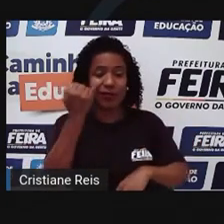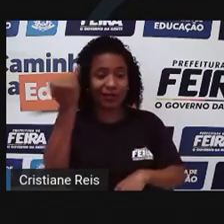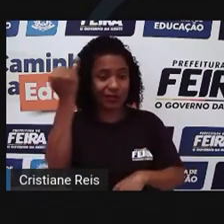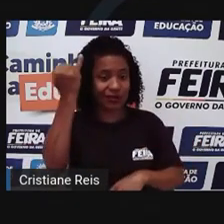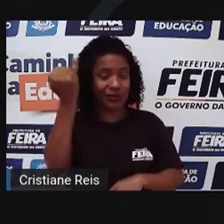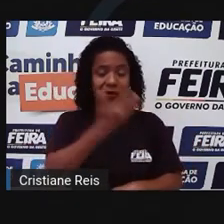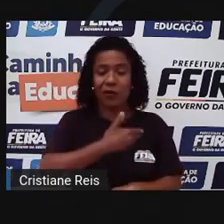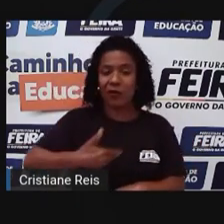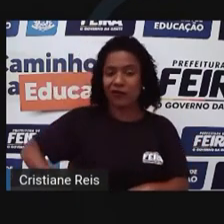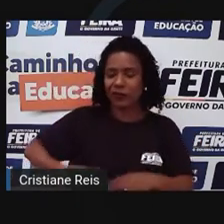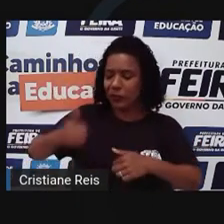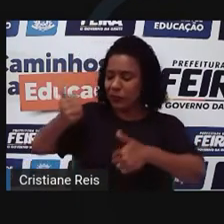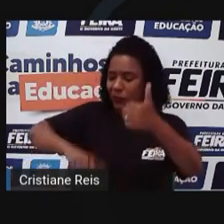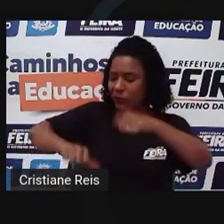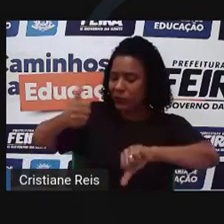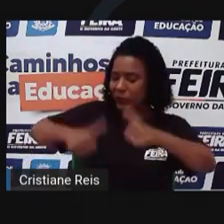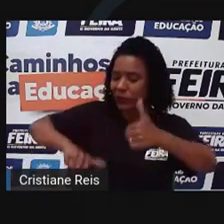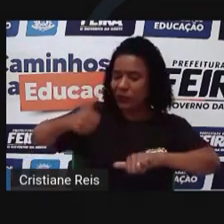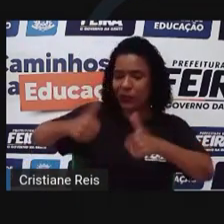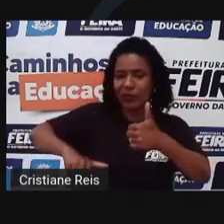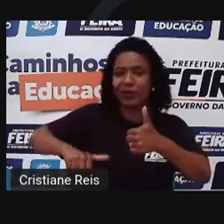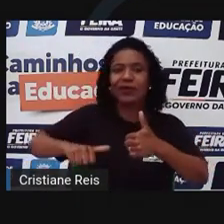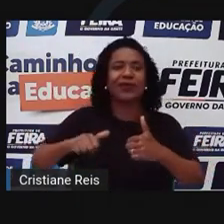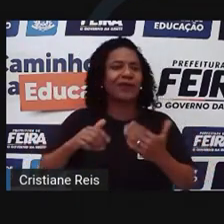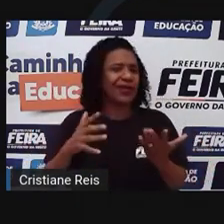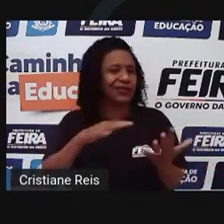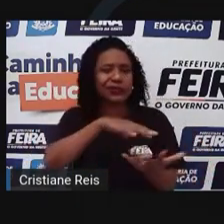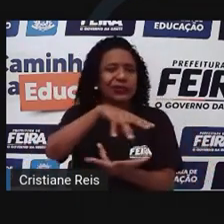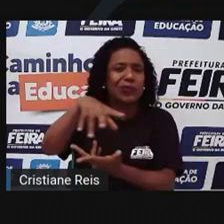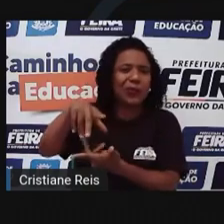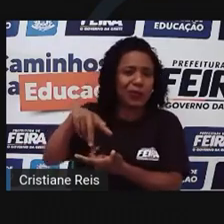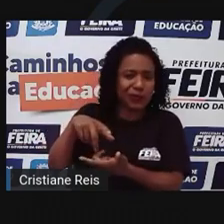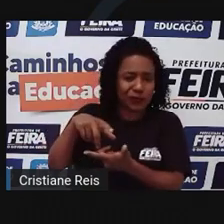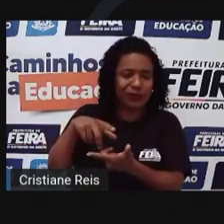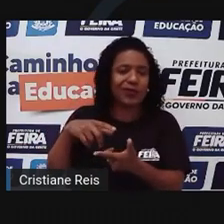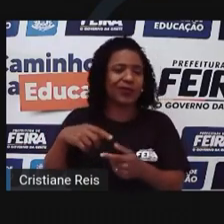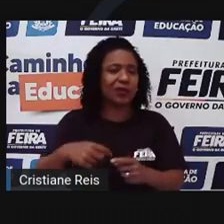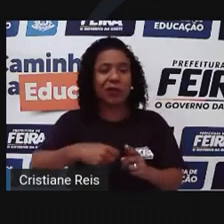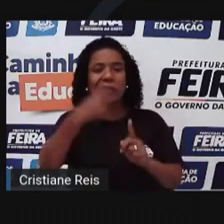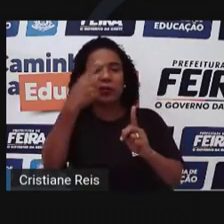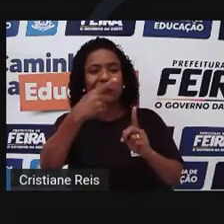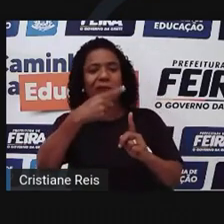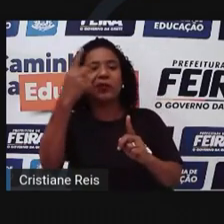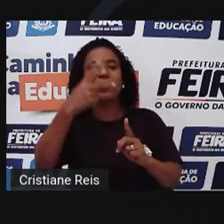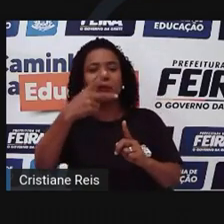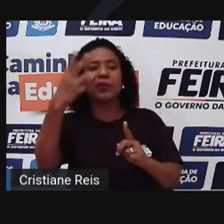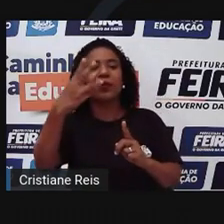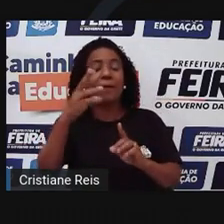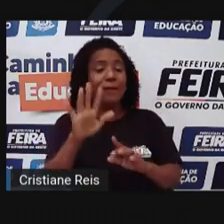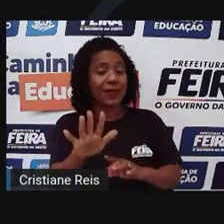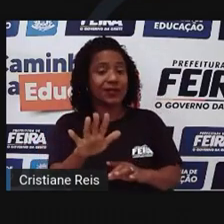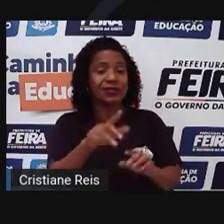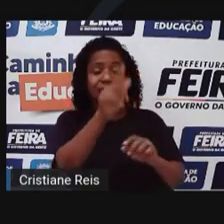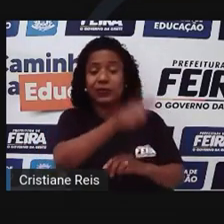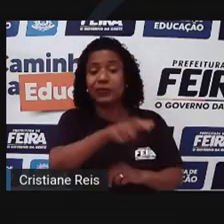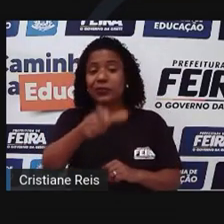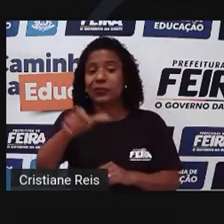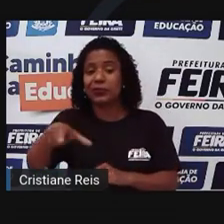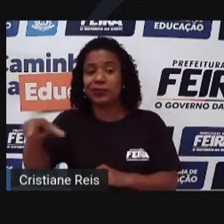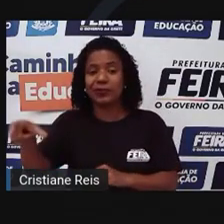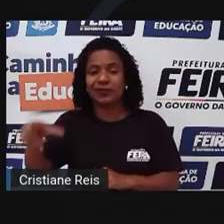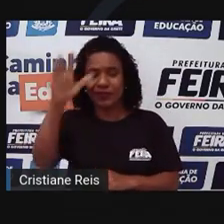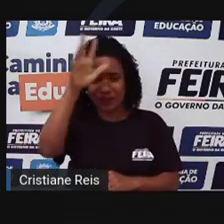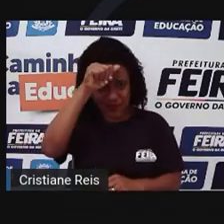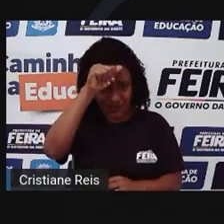prestar conta num cenário internacional. Mas eu não sei se elas são importantes para educar a sua população. Porque muitas